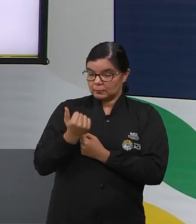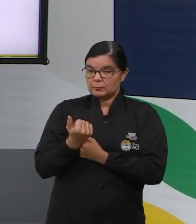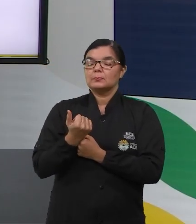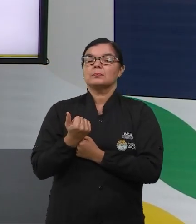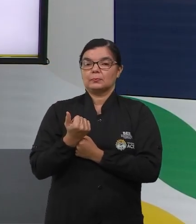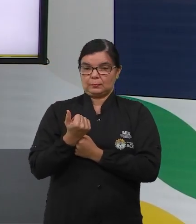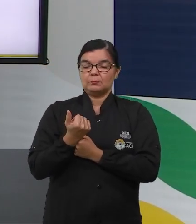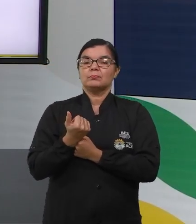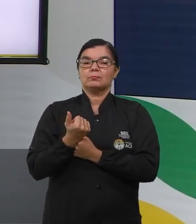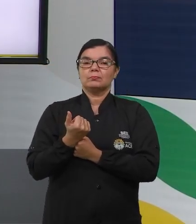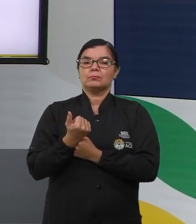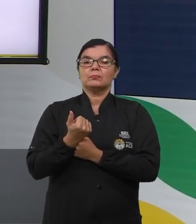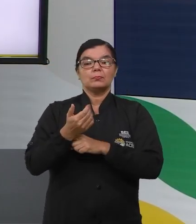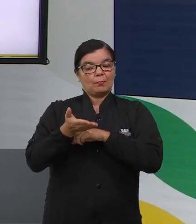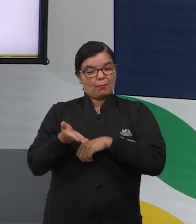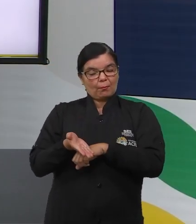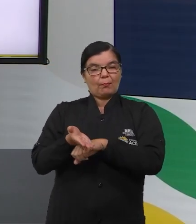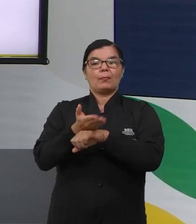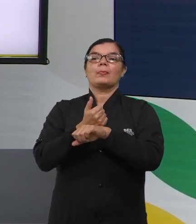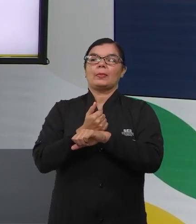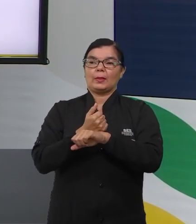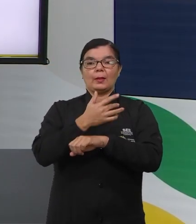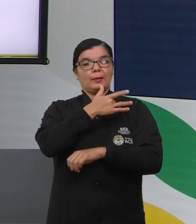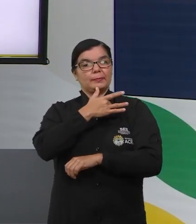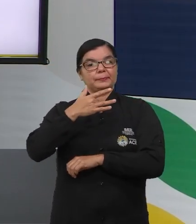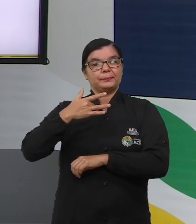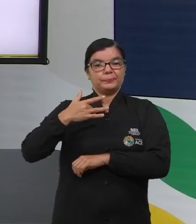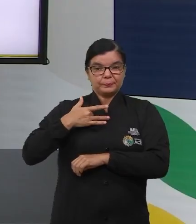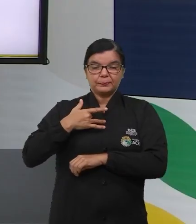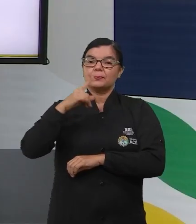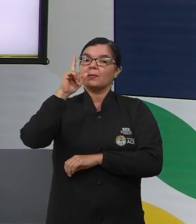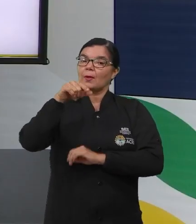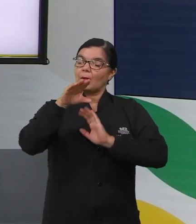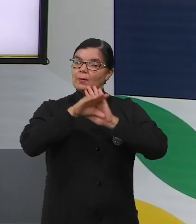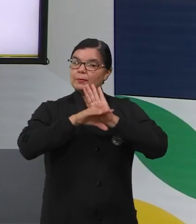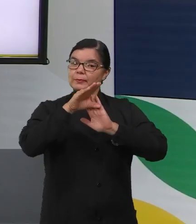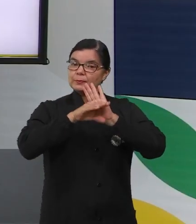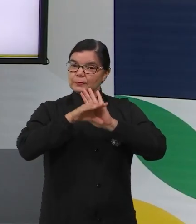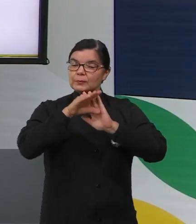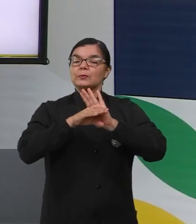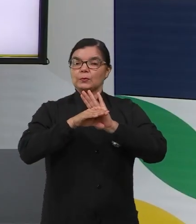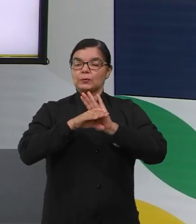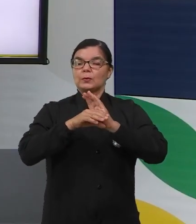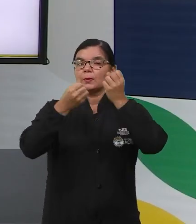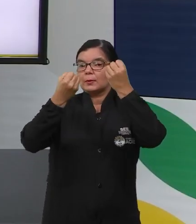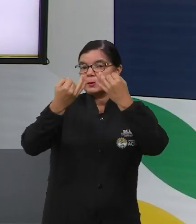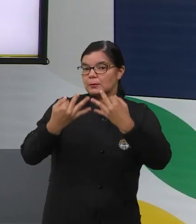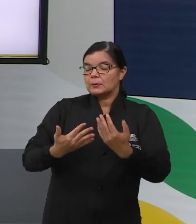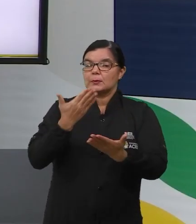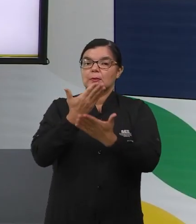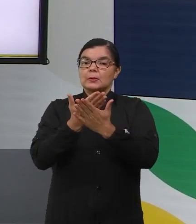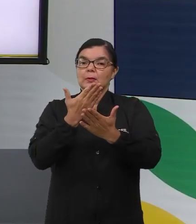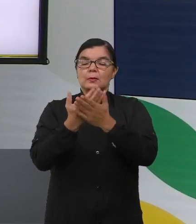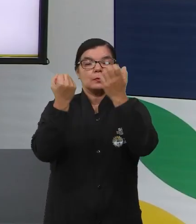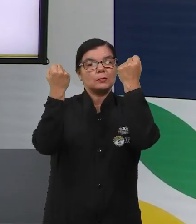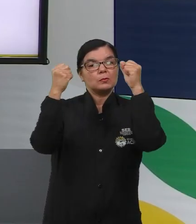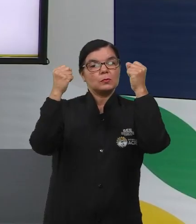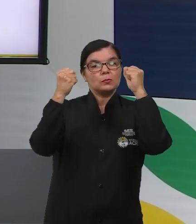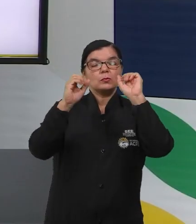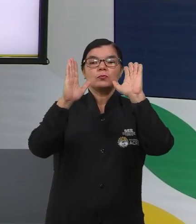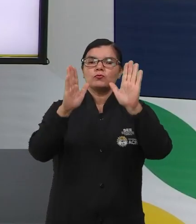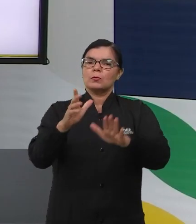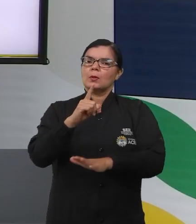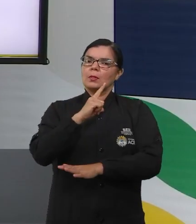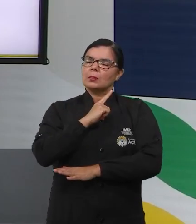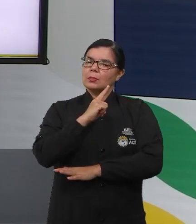forma antecipada que a saúde é um dos conteúdos abordados na aula de educação física, a gente já tem isso